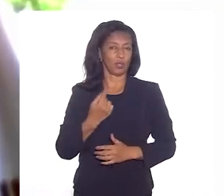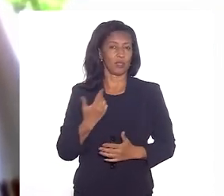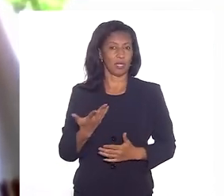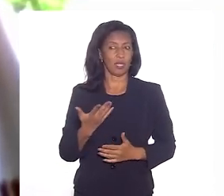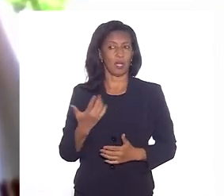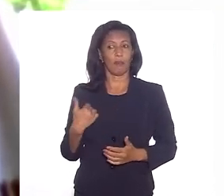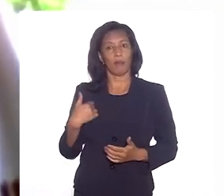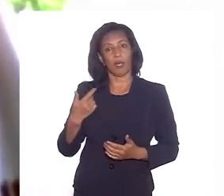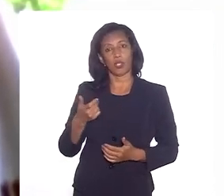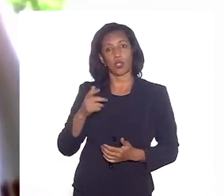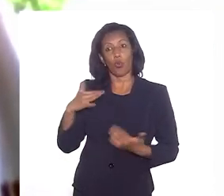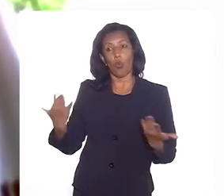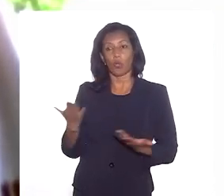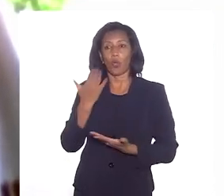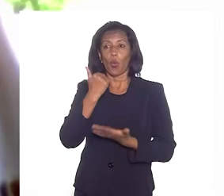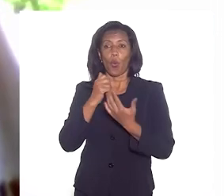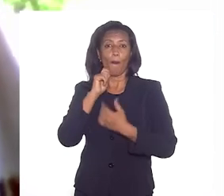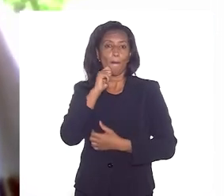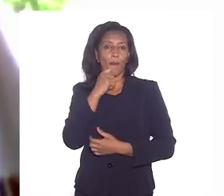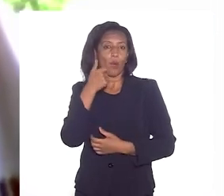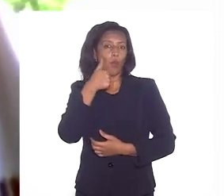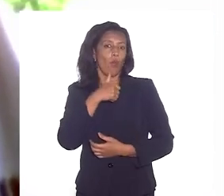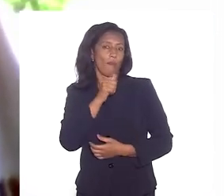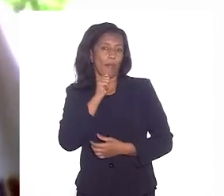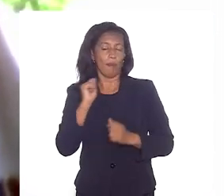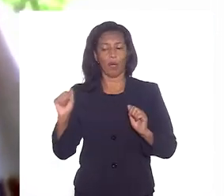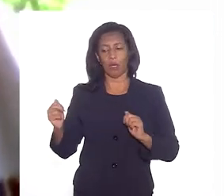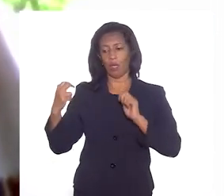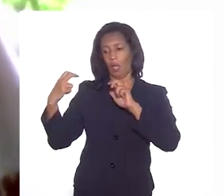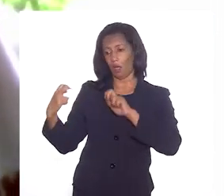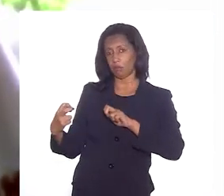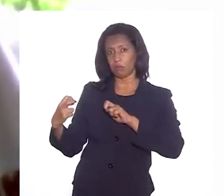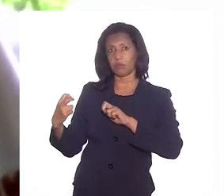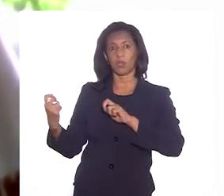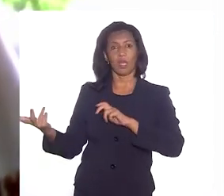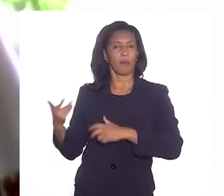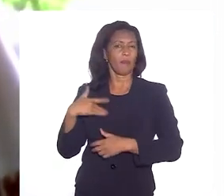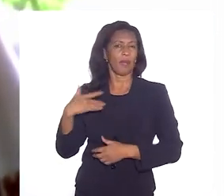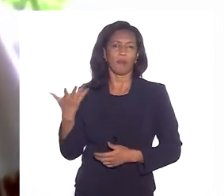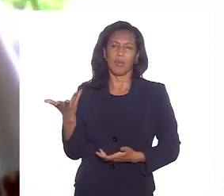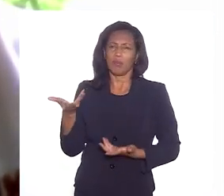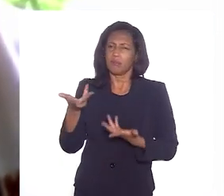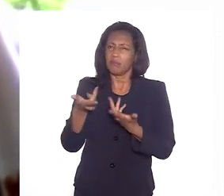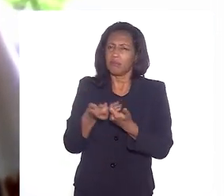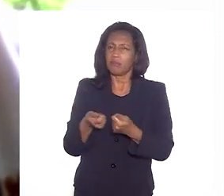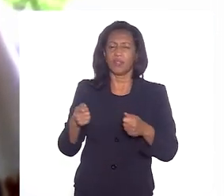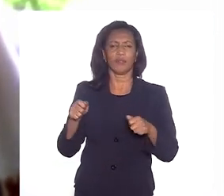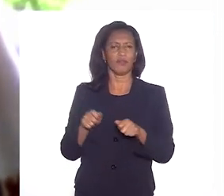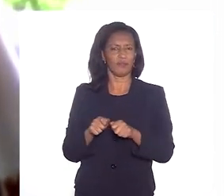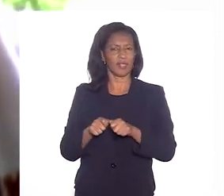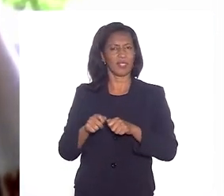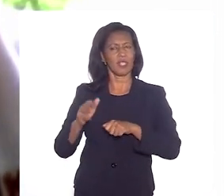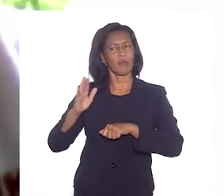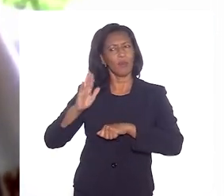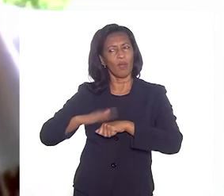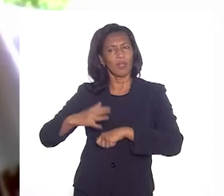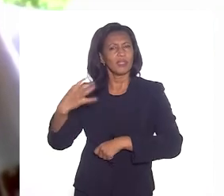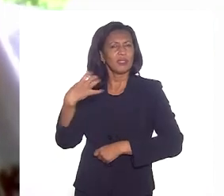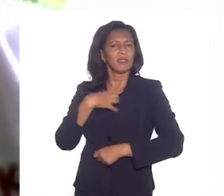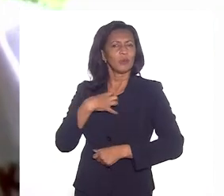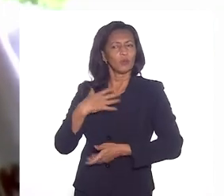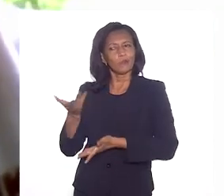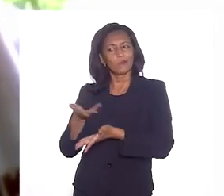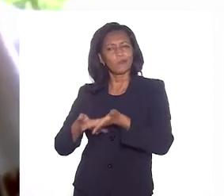sozinha, mas quando eu faço pão para minha mãe, ela monta a mesa e faz questão de ter todo mundo ali. Então, é muito gostoso de você, pô,